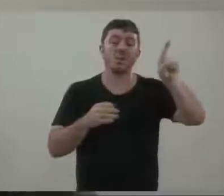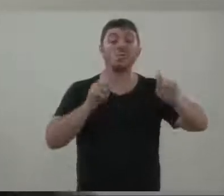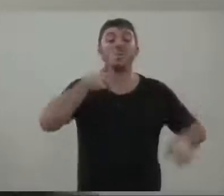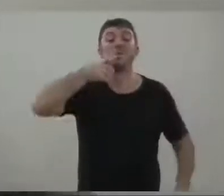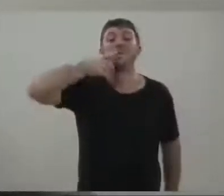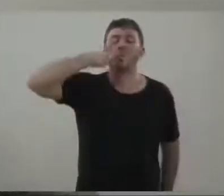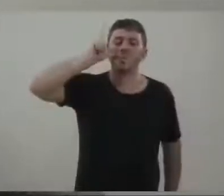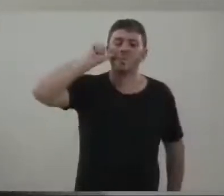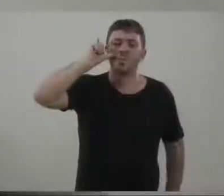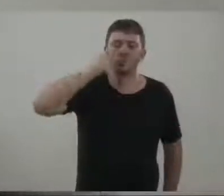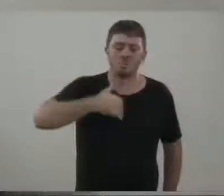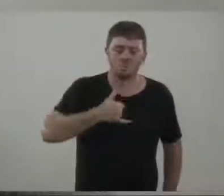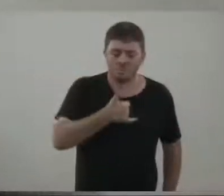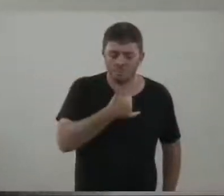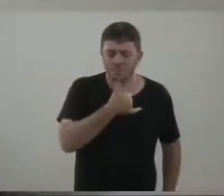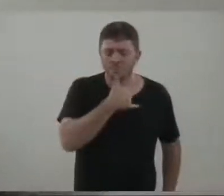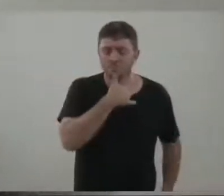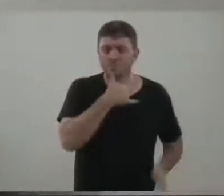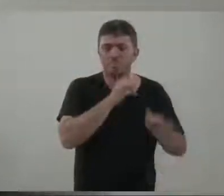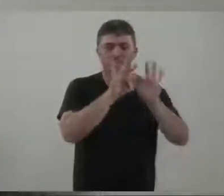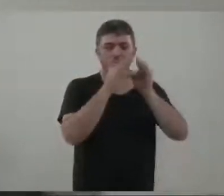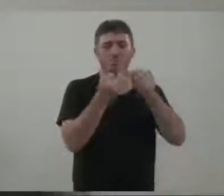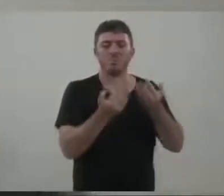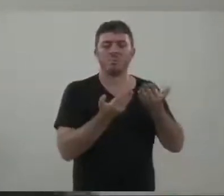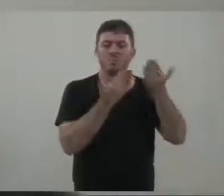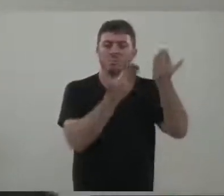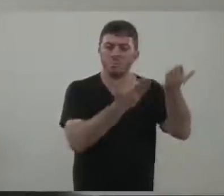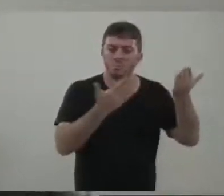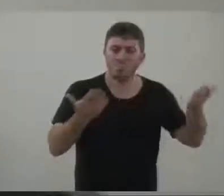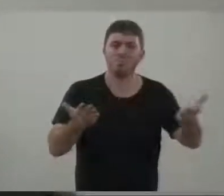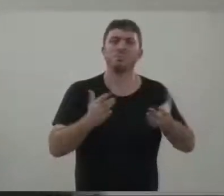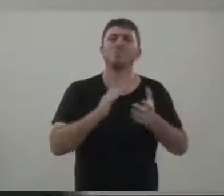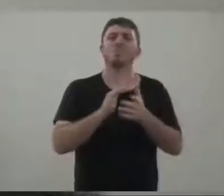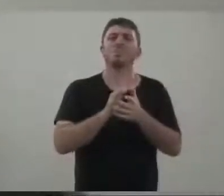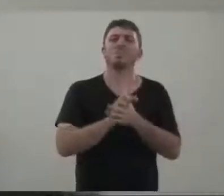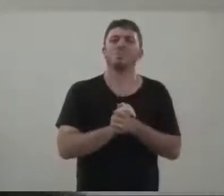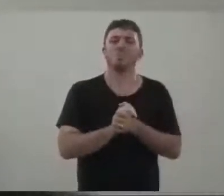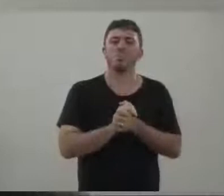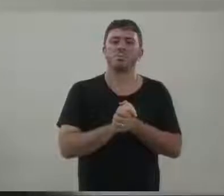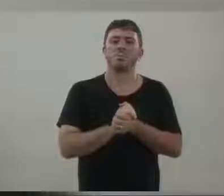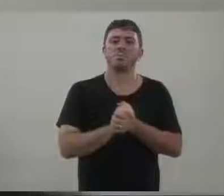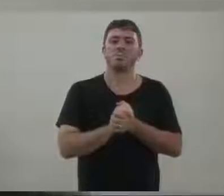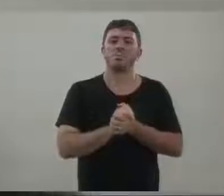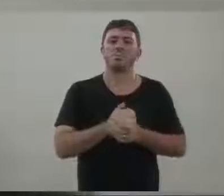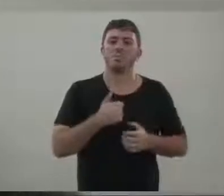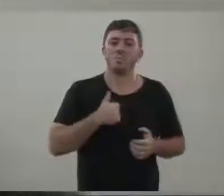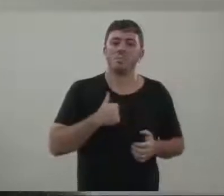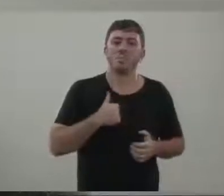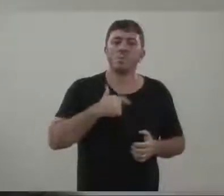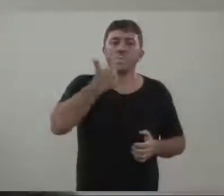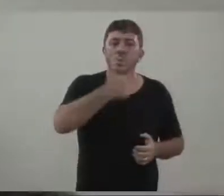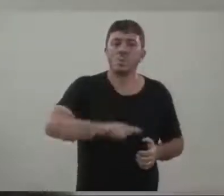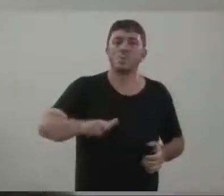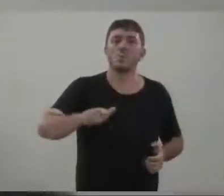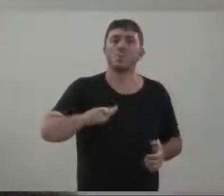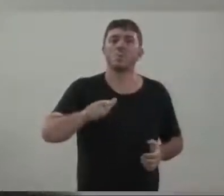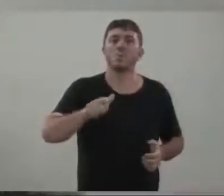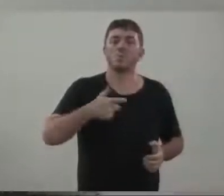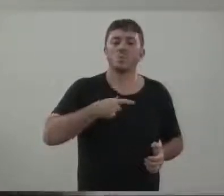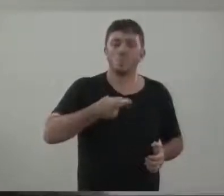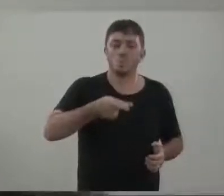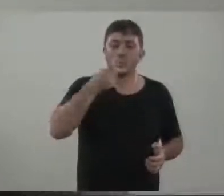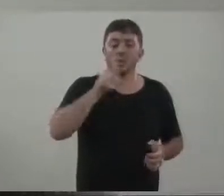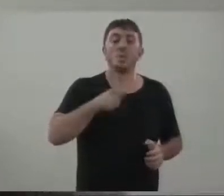aos familiares. E quero dar aqui novamente a minha versão, né, como uma pessoa